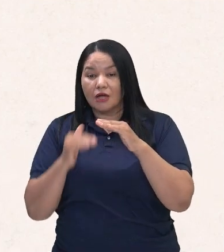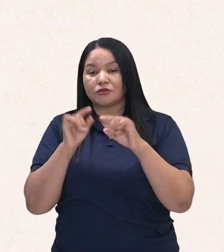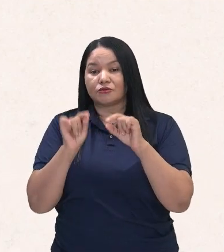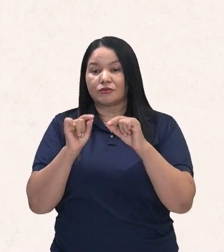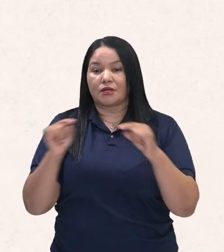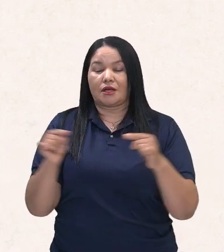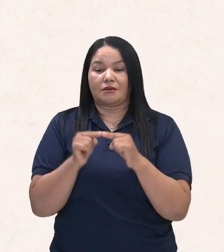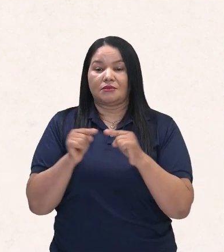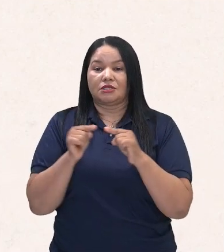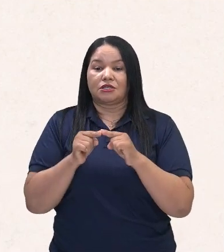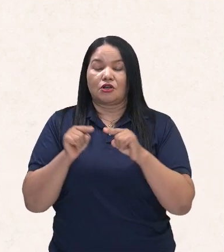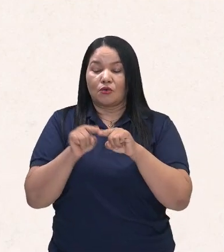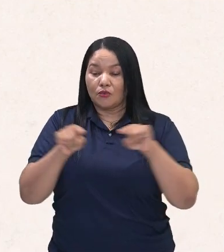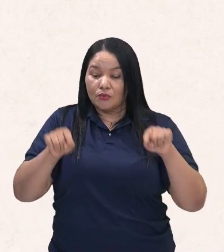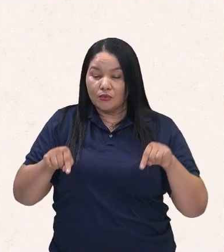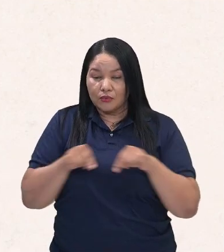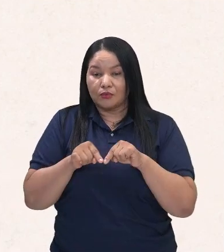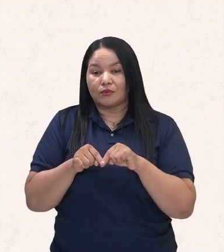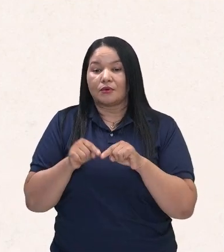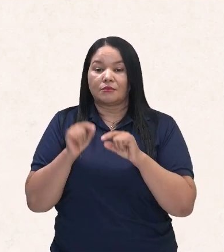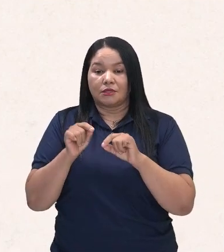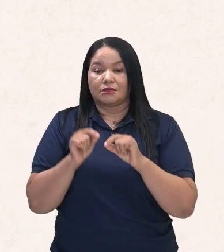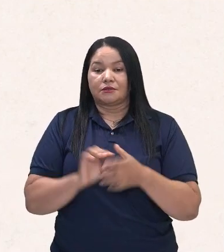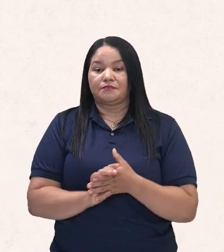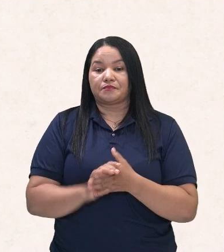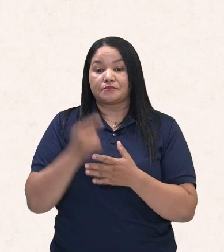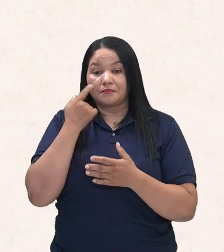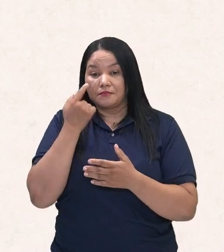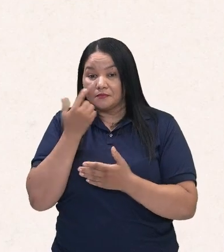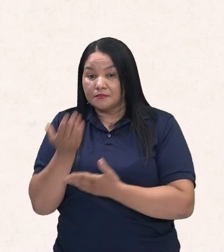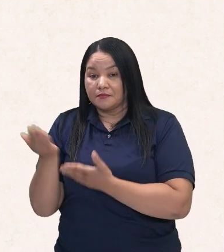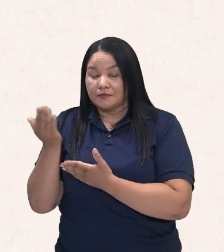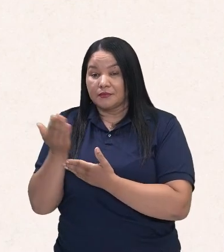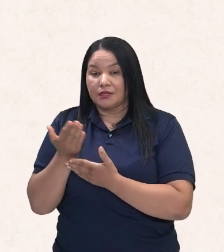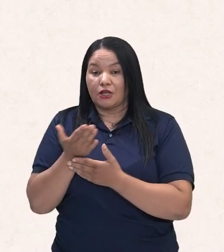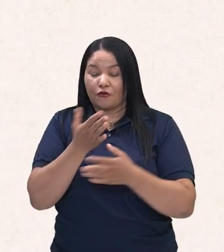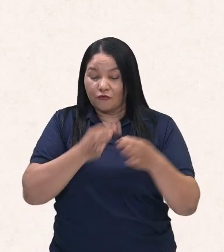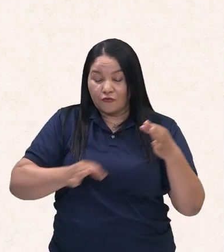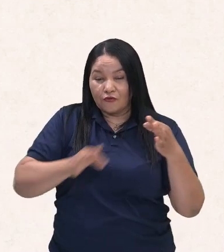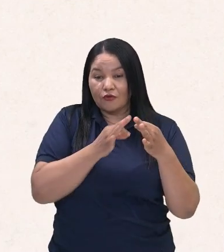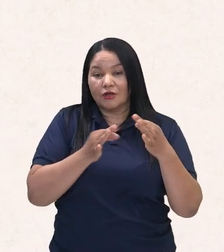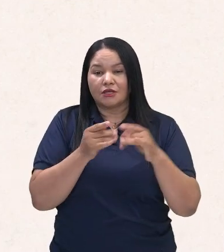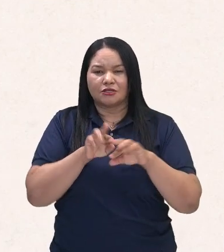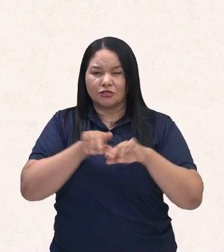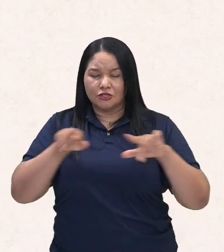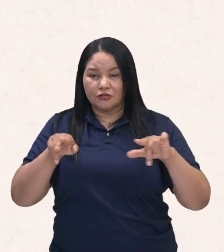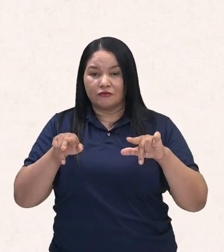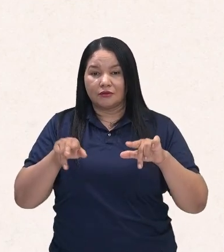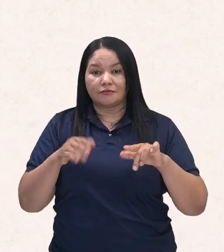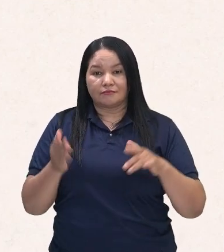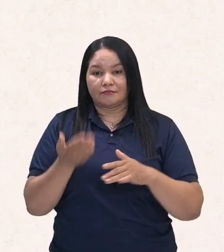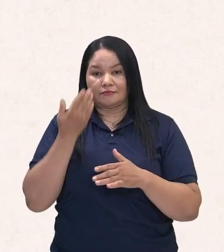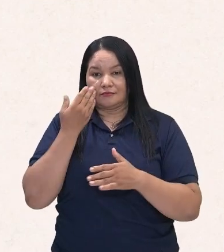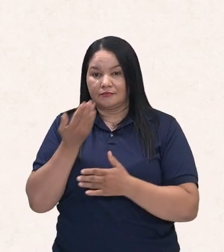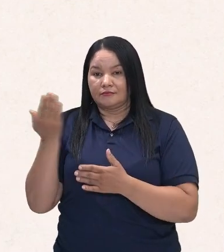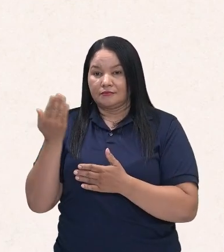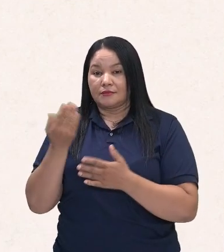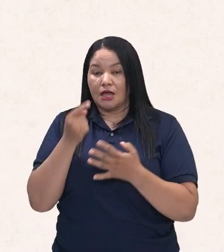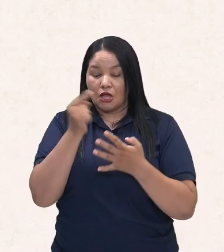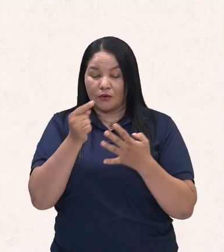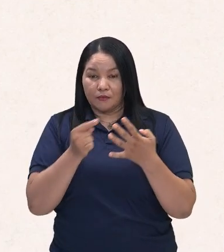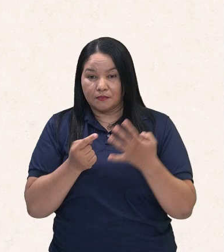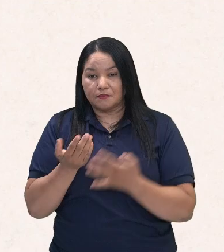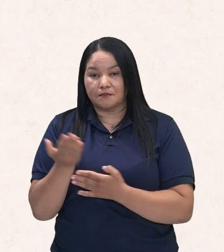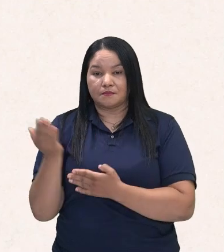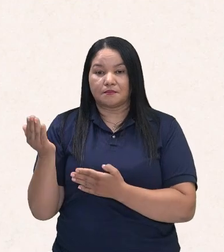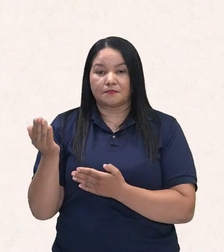os interiores, como alaúde, violino. E a gente consegue perceber aqui um exemplo, desses